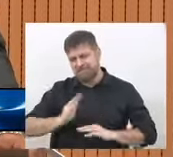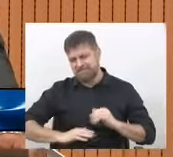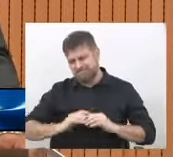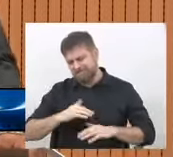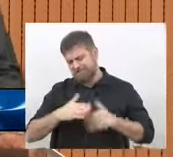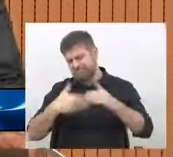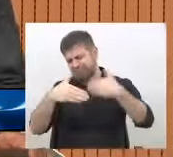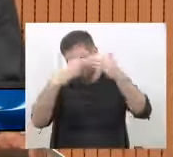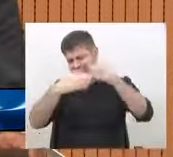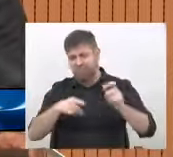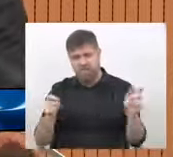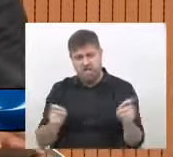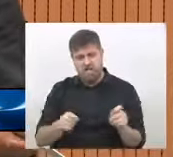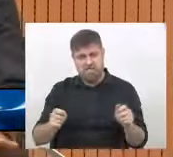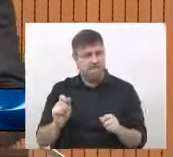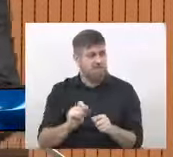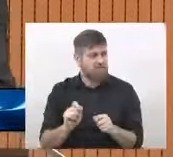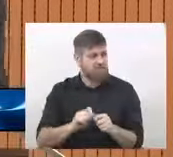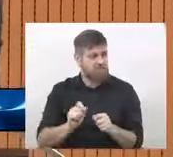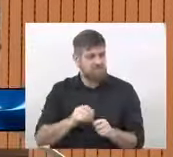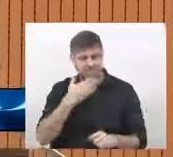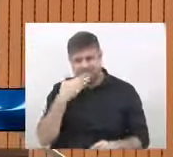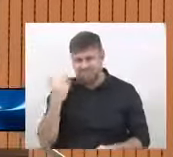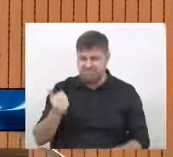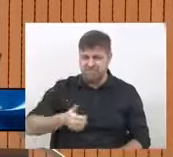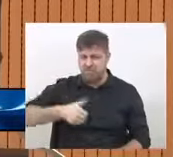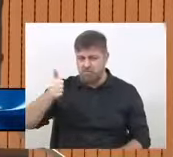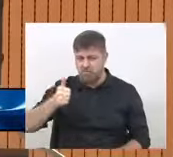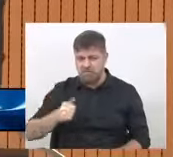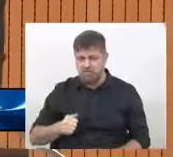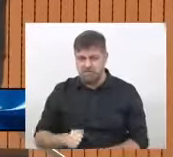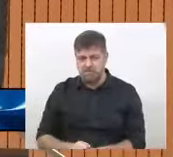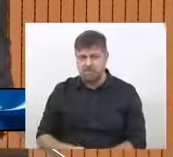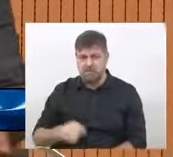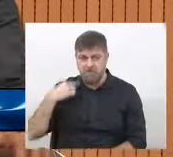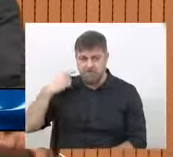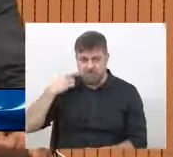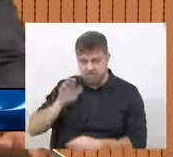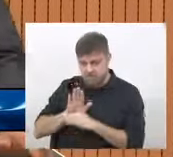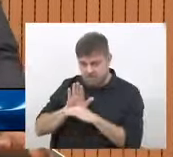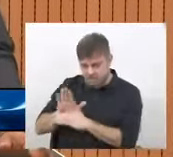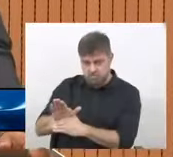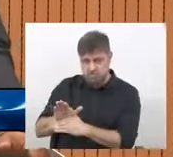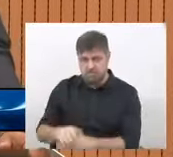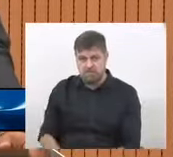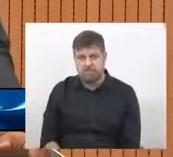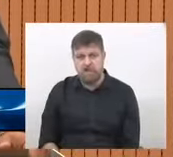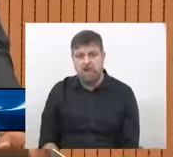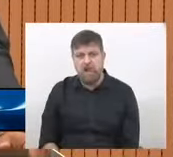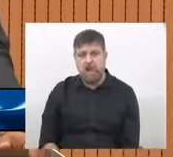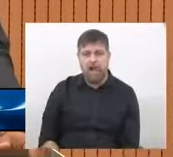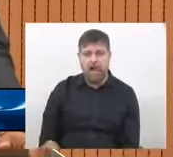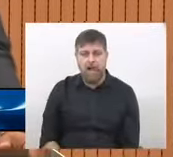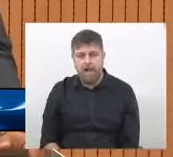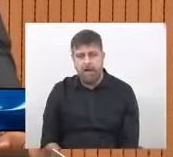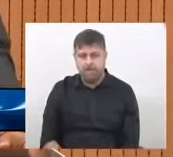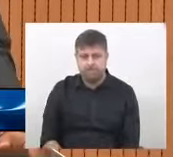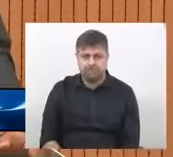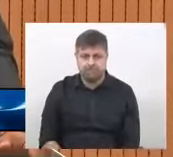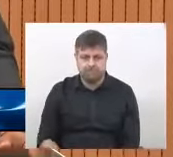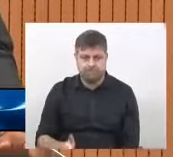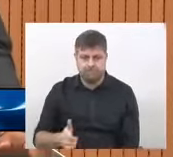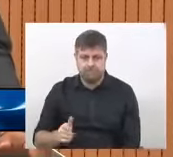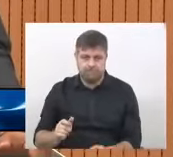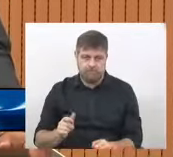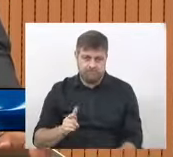mais condições de realizar situações benéficas para o advogado do que ela tem proporcionado hoje, muito embora tenha